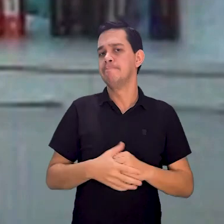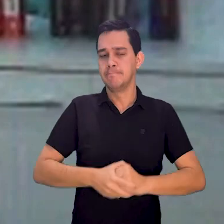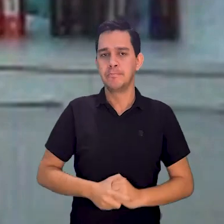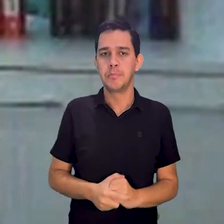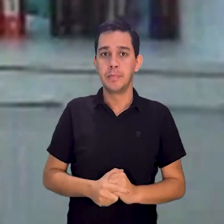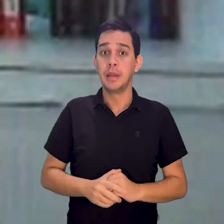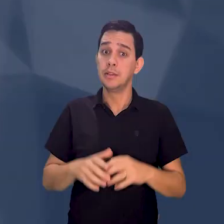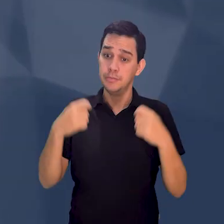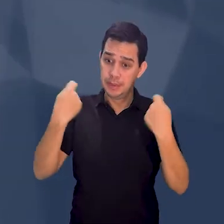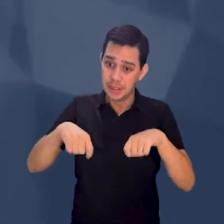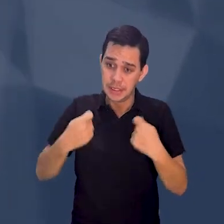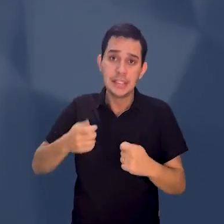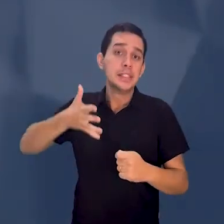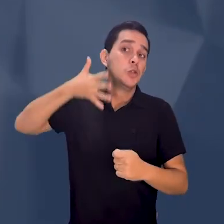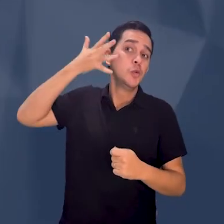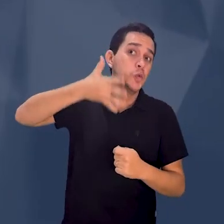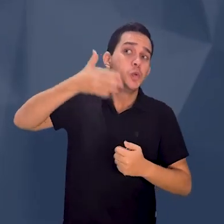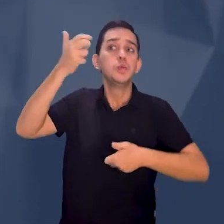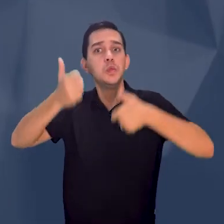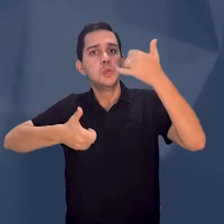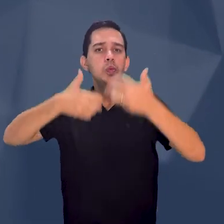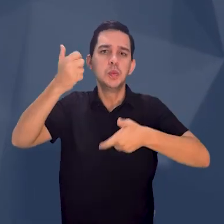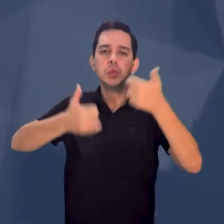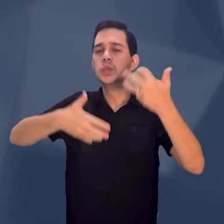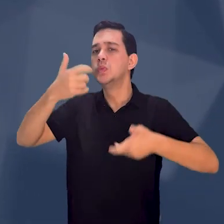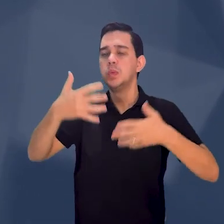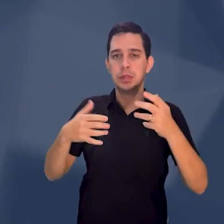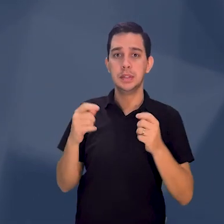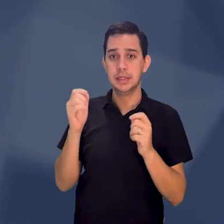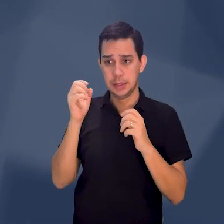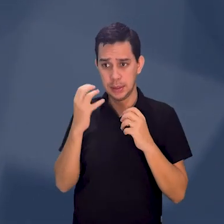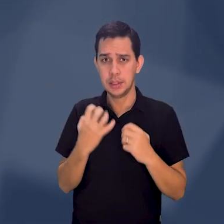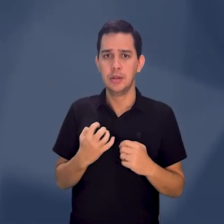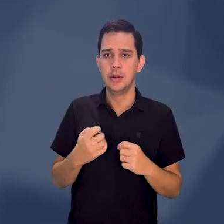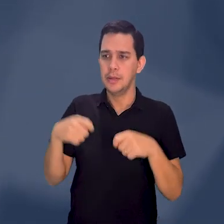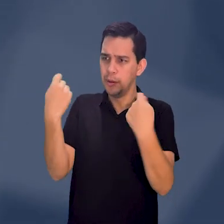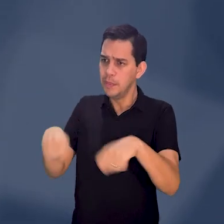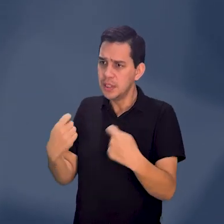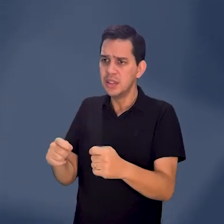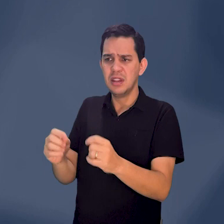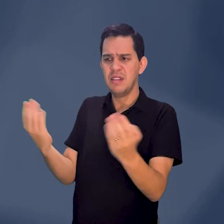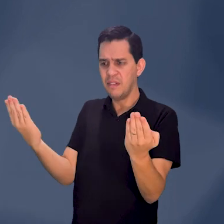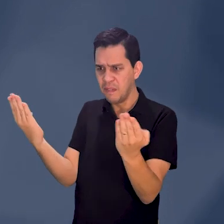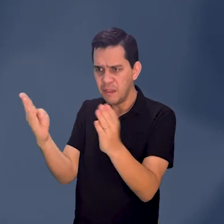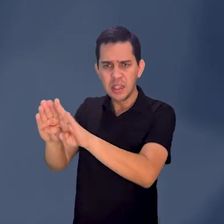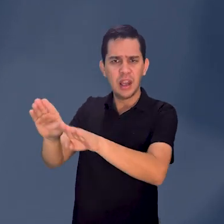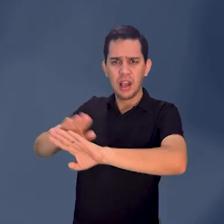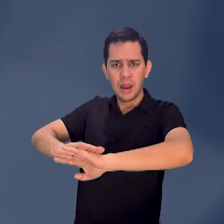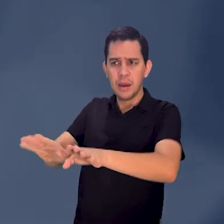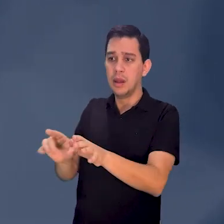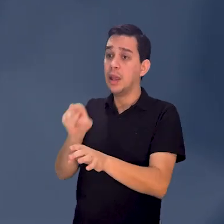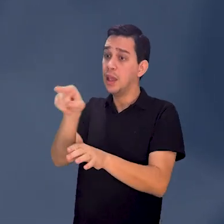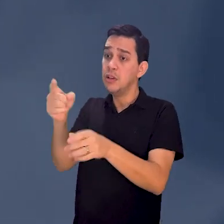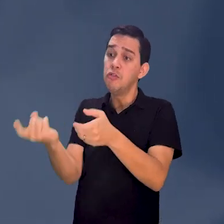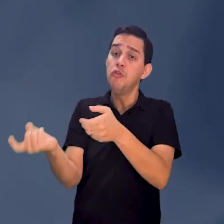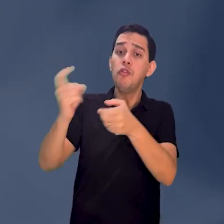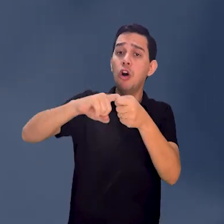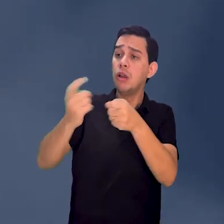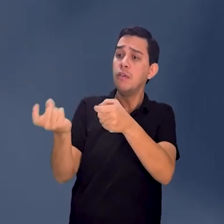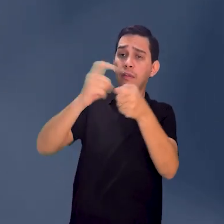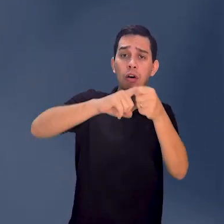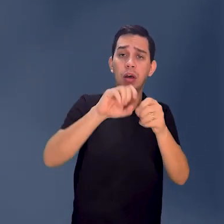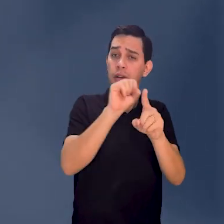a esse sistema. E ela preconiza justamente o tratamento em meio aberto. Então, que esses pacientes sejam devolvidos